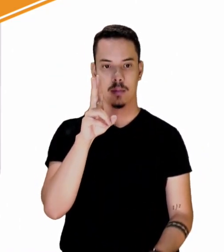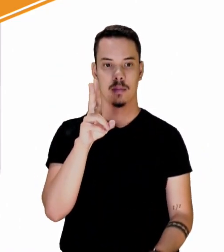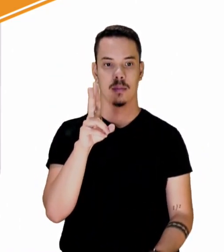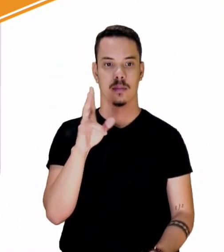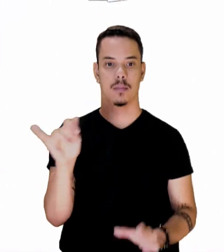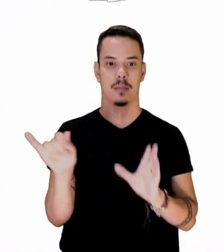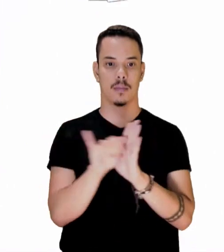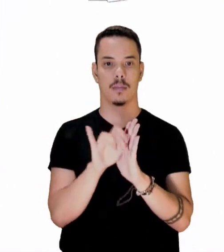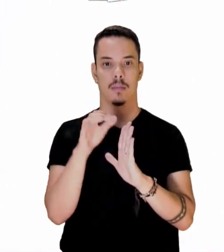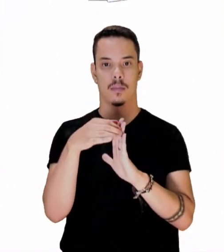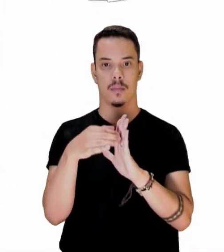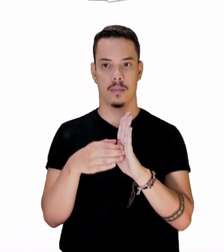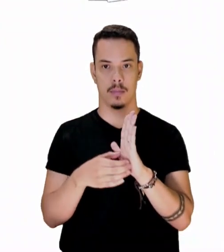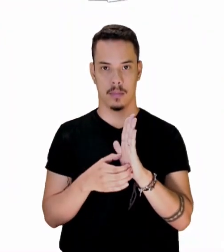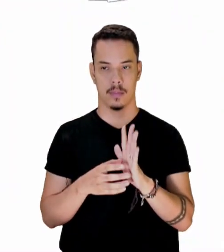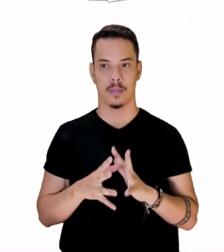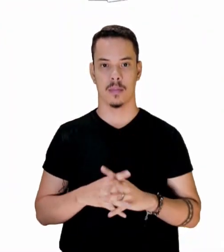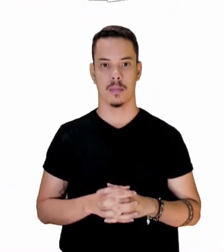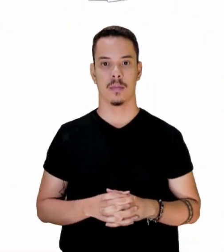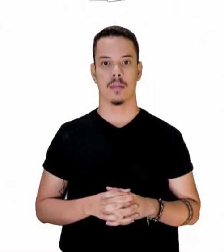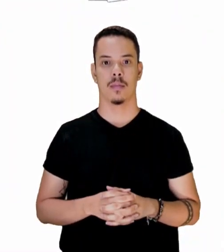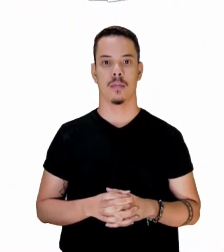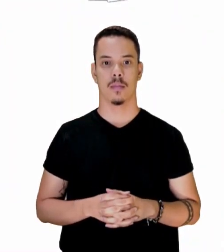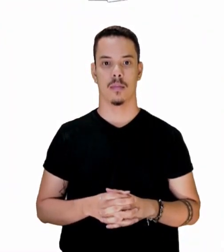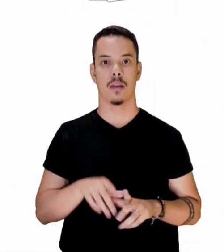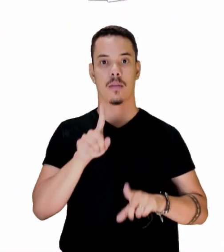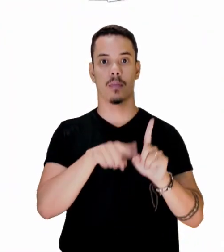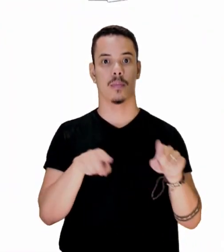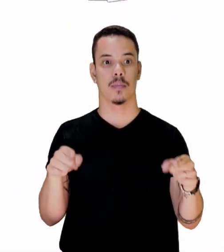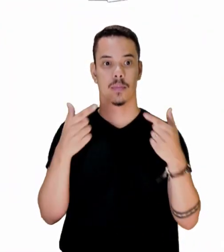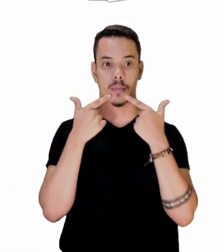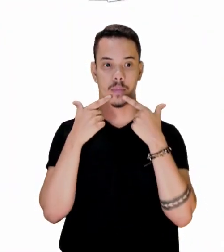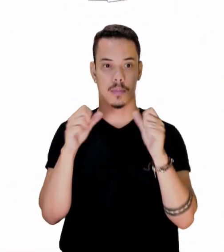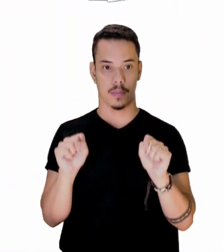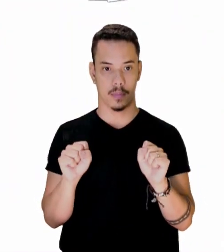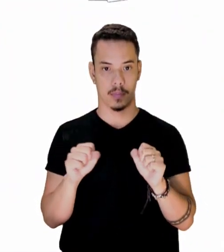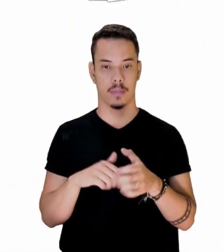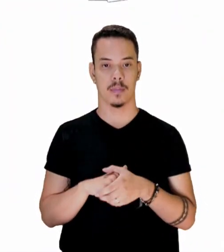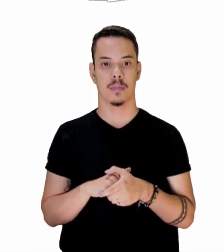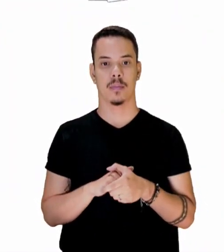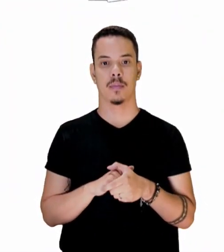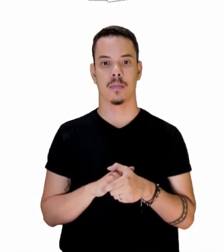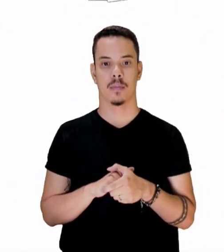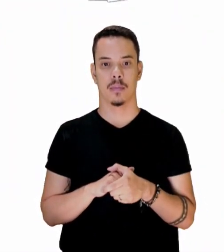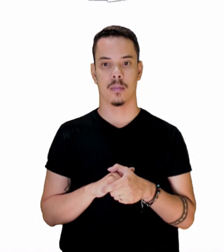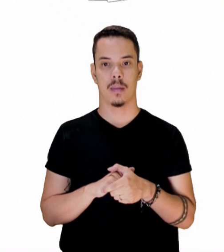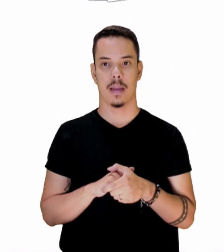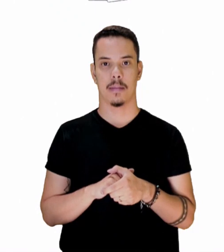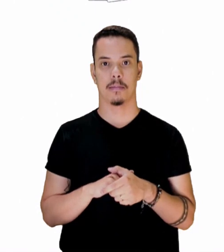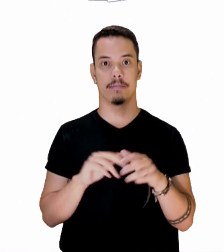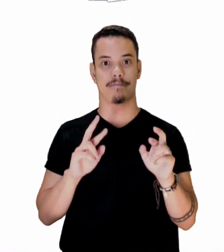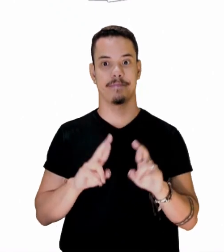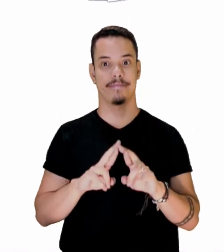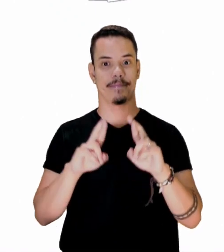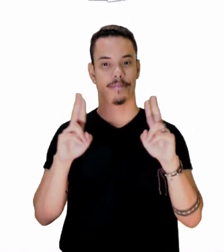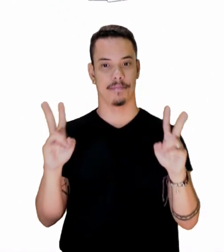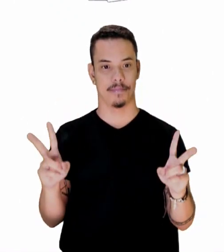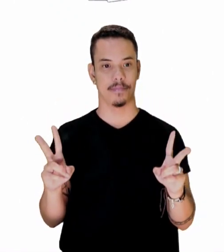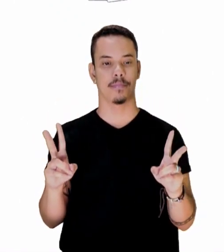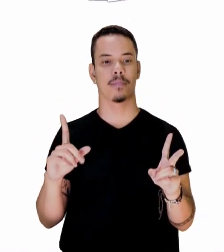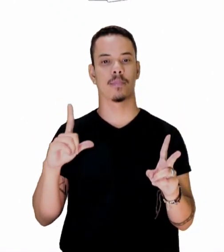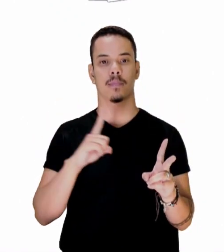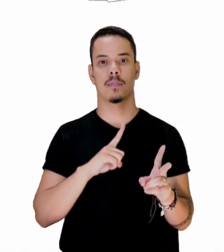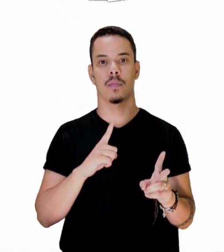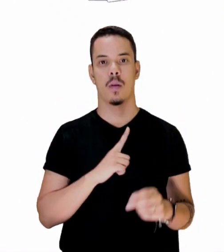e por grupo, tá bom? O que é variação linguística? São o quê? São diferenças